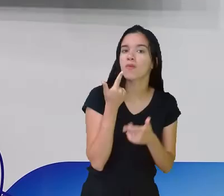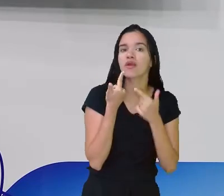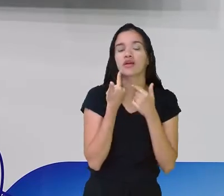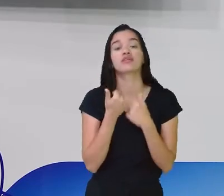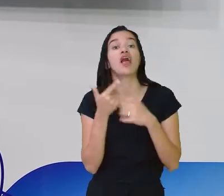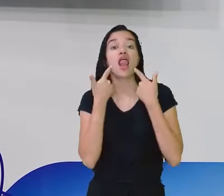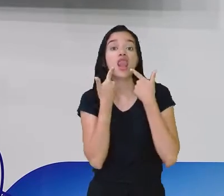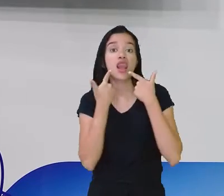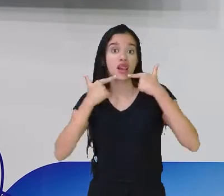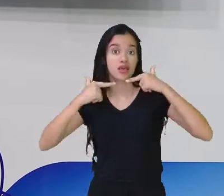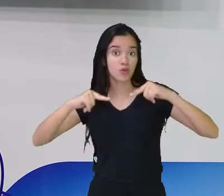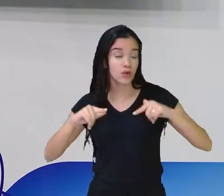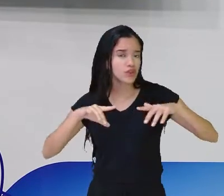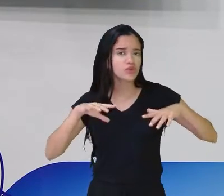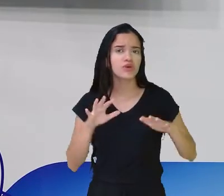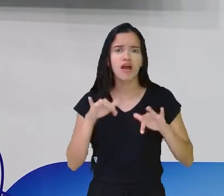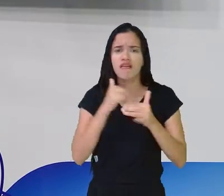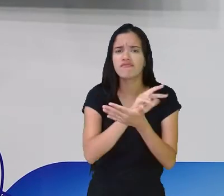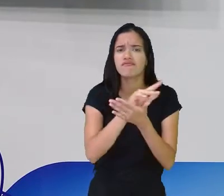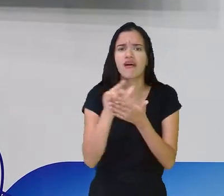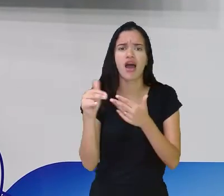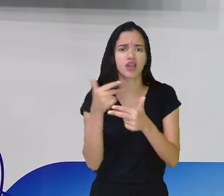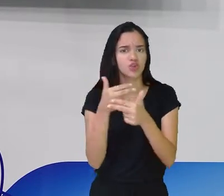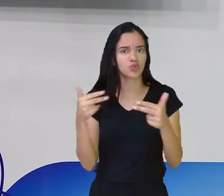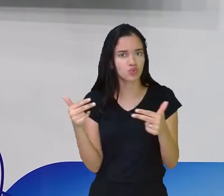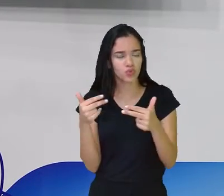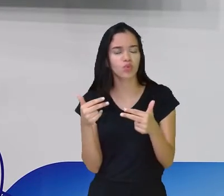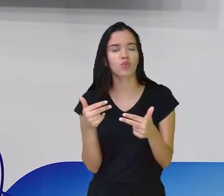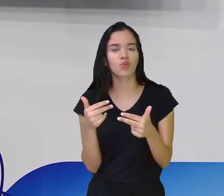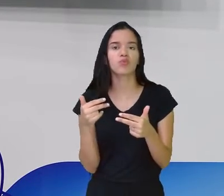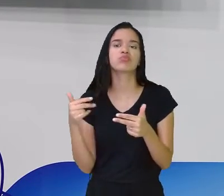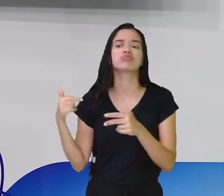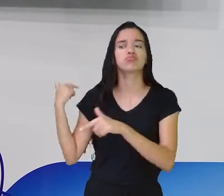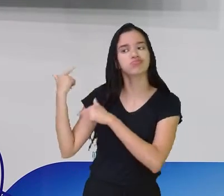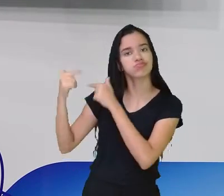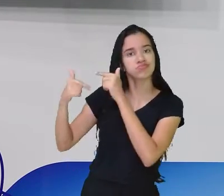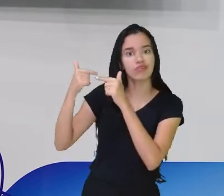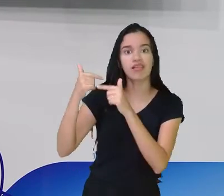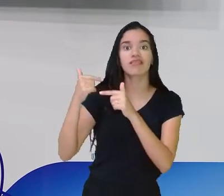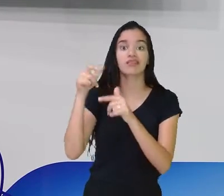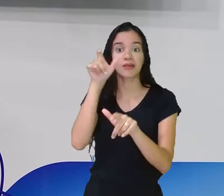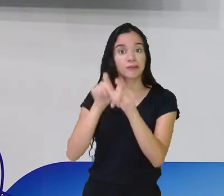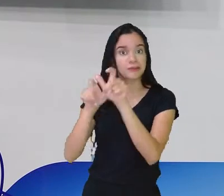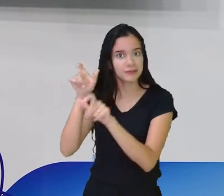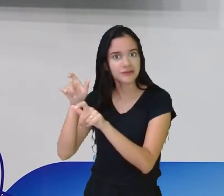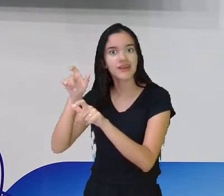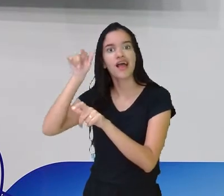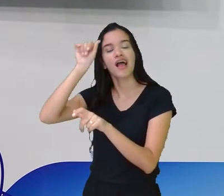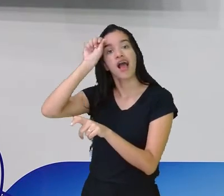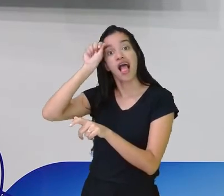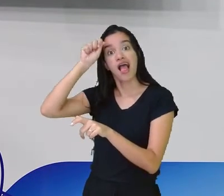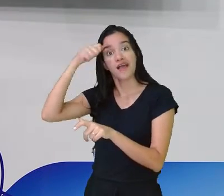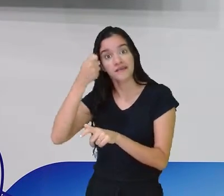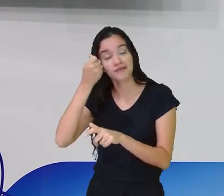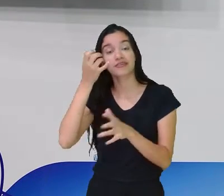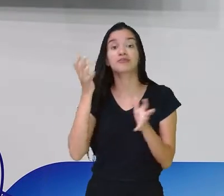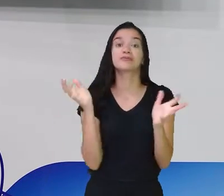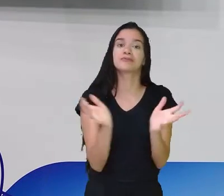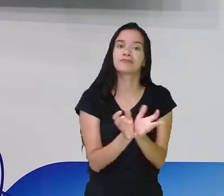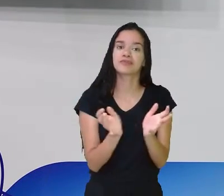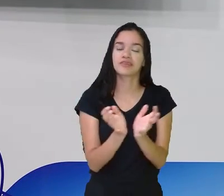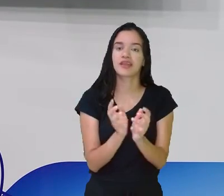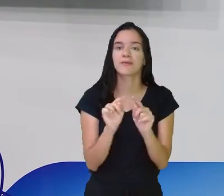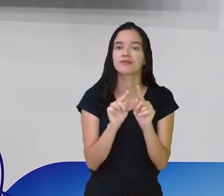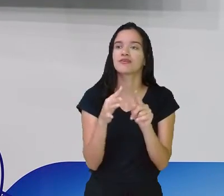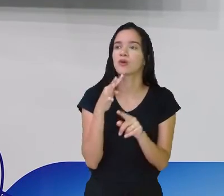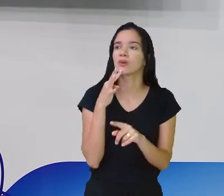linguagem, muita coisa que a gente herdou dos africanos que vieram para cá no tempo da colonização. Mas vamos